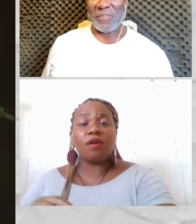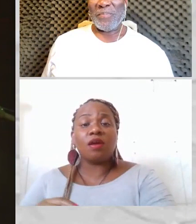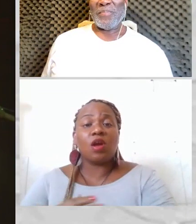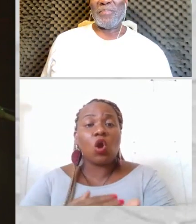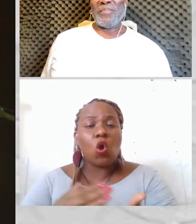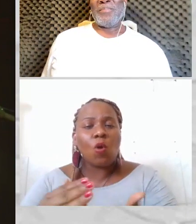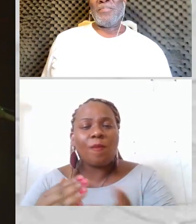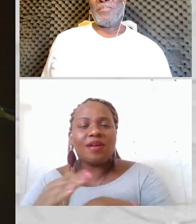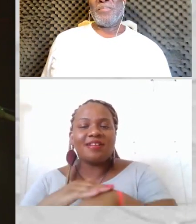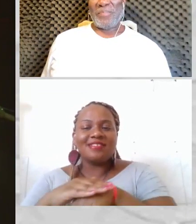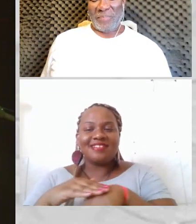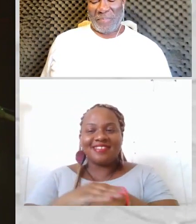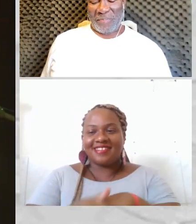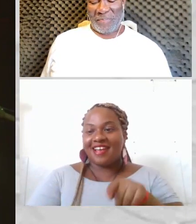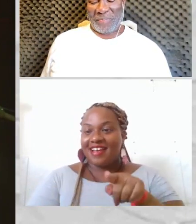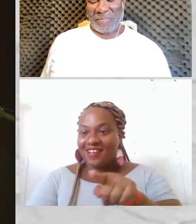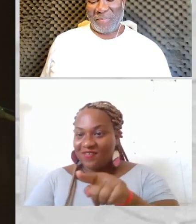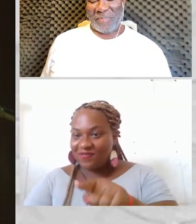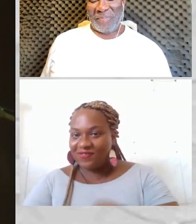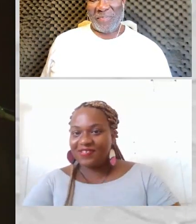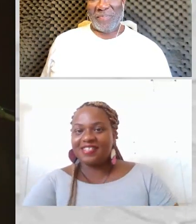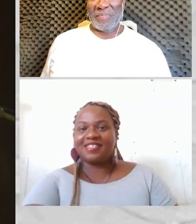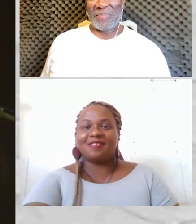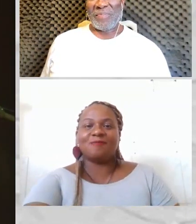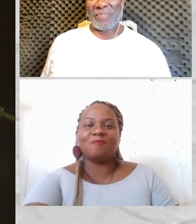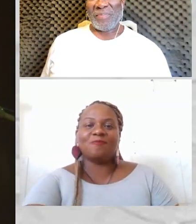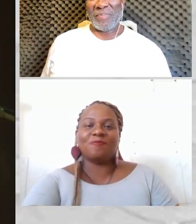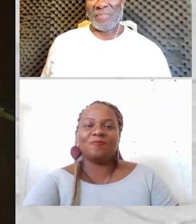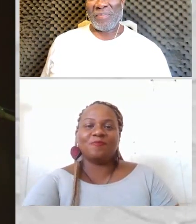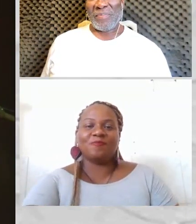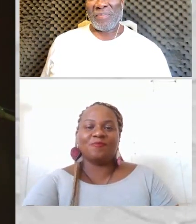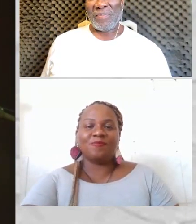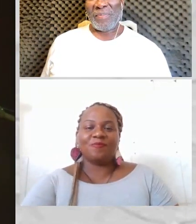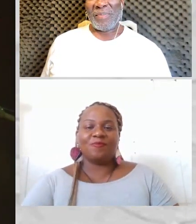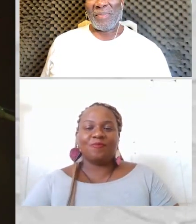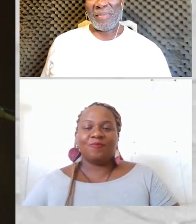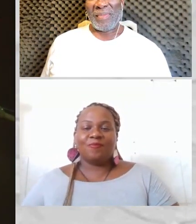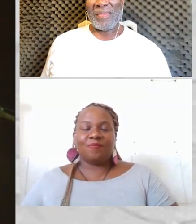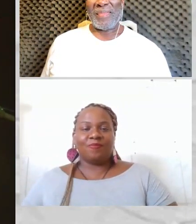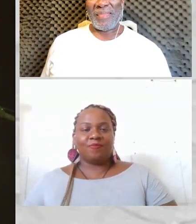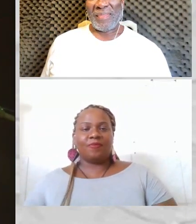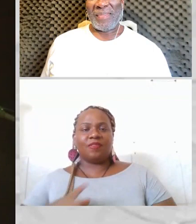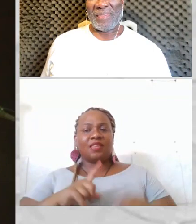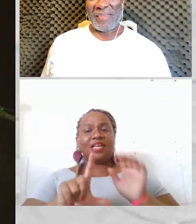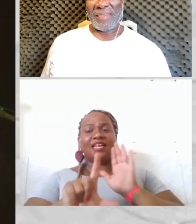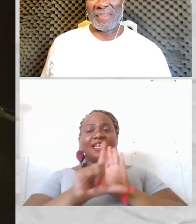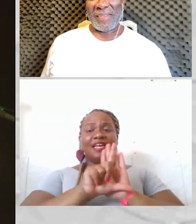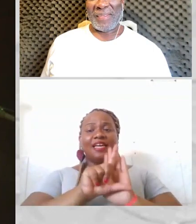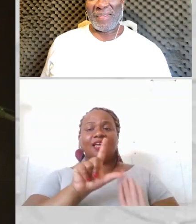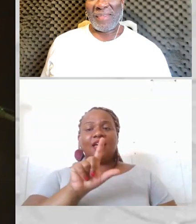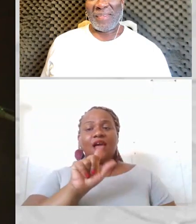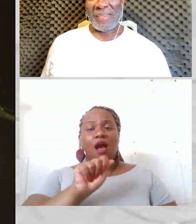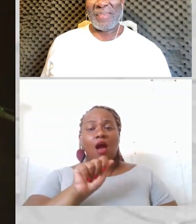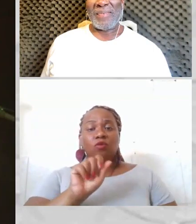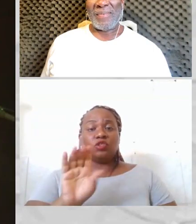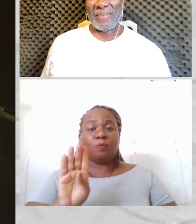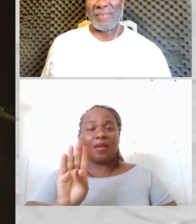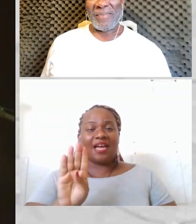com você, é porque a gente viu que a Lei Aldir Blanc, com a pandemia, veio a Lei Aldir